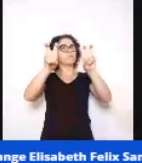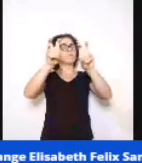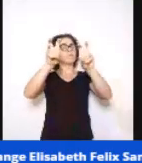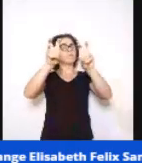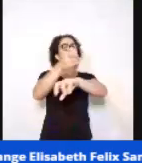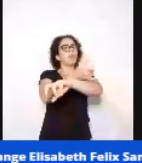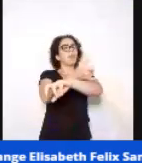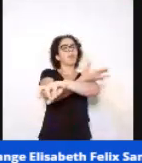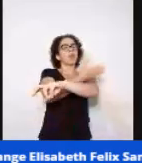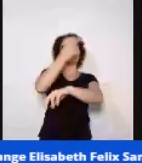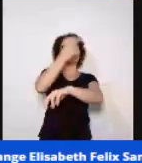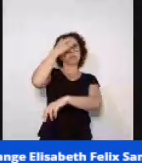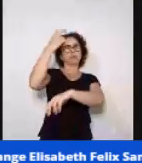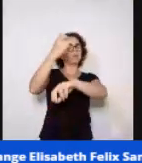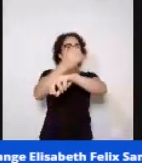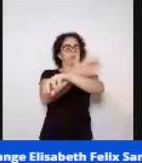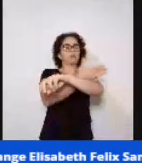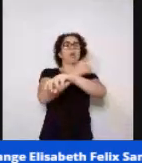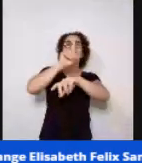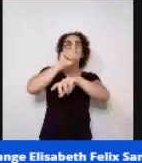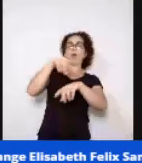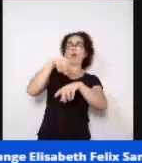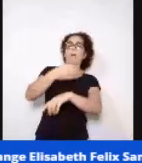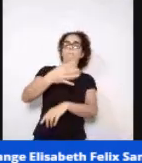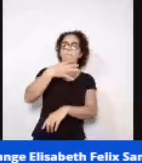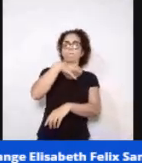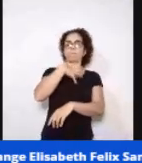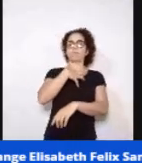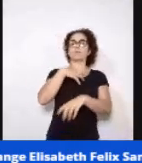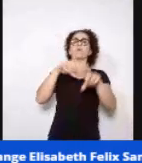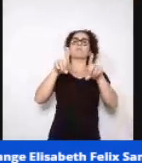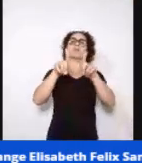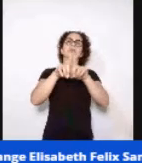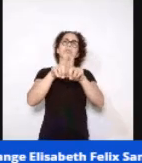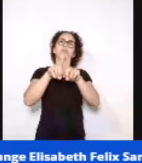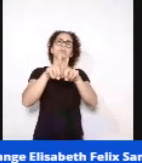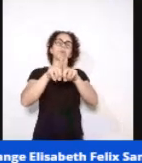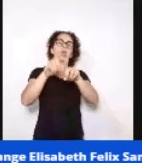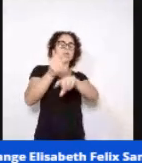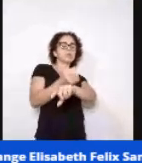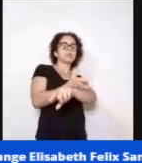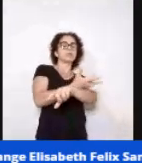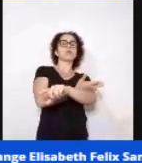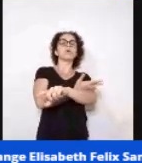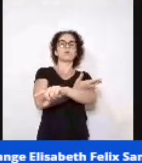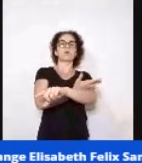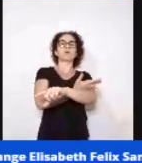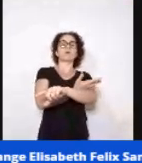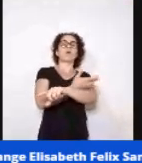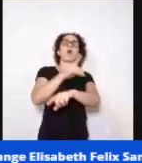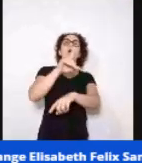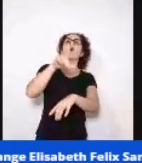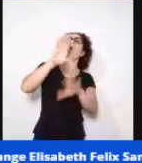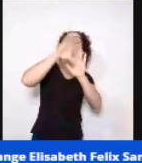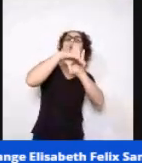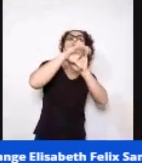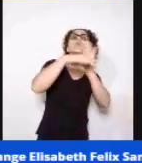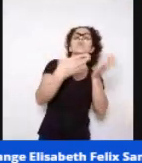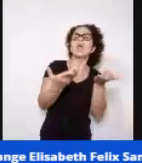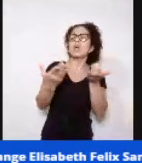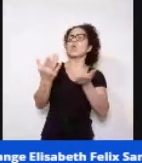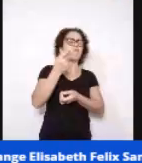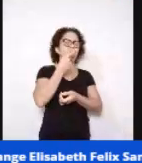sentimento. Rafa, você ainda não falou o conceito. Vou falar para vocês já, para vocês anotarem aí no material de vocês, não esqueçam. Se eu estou